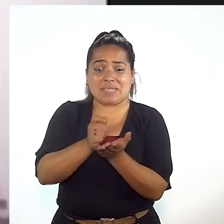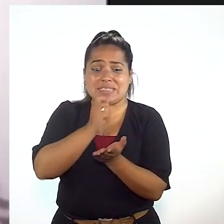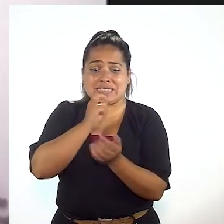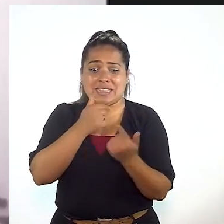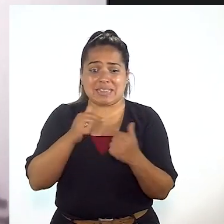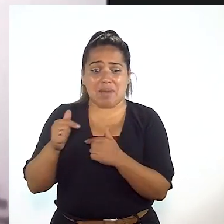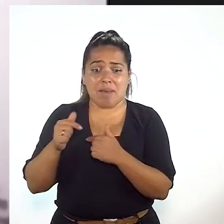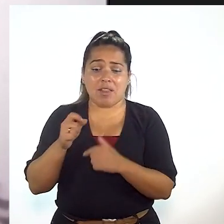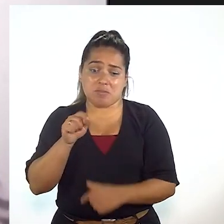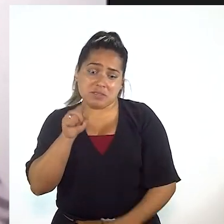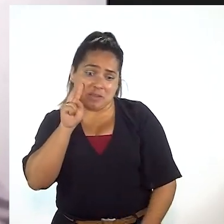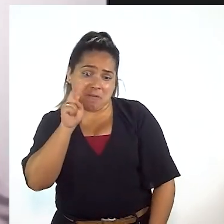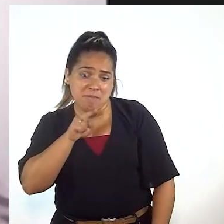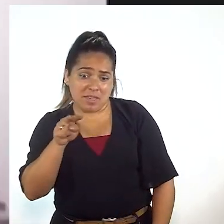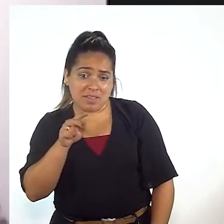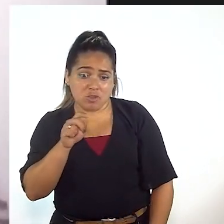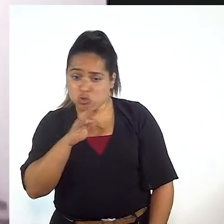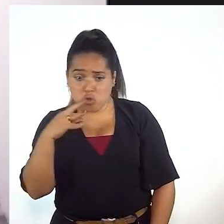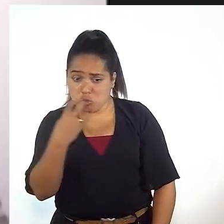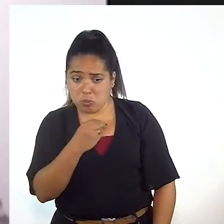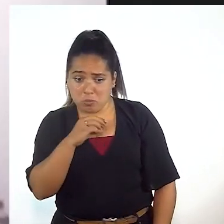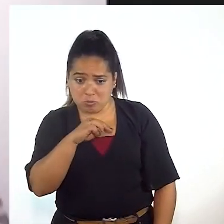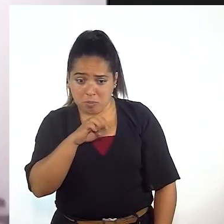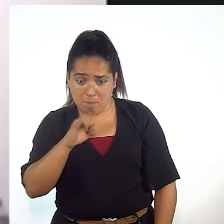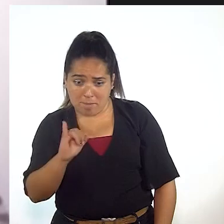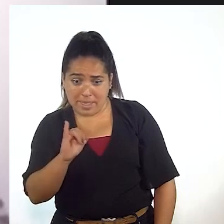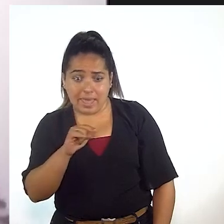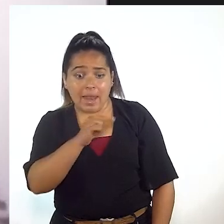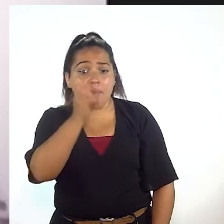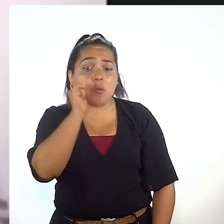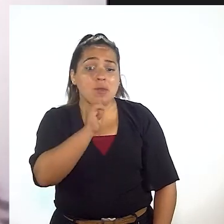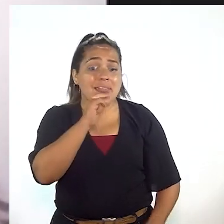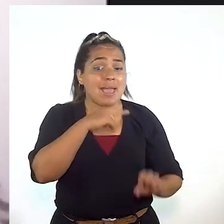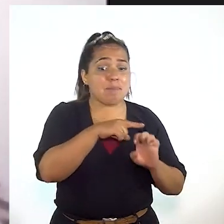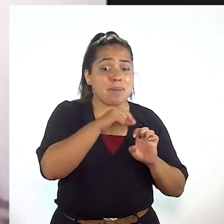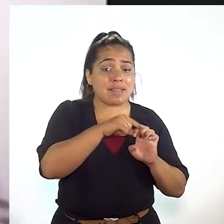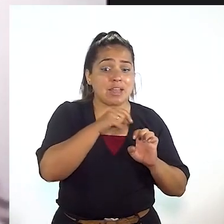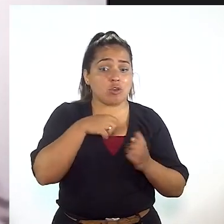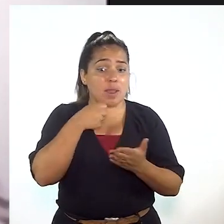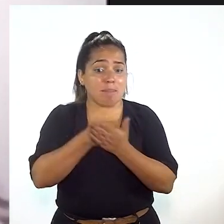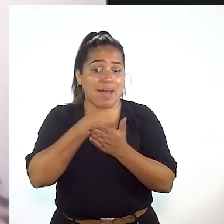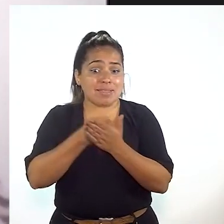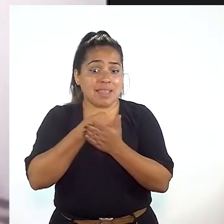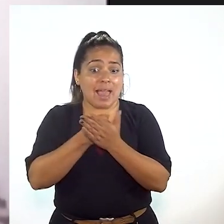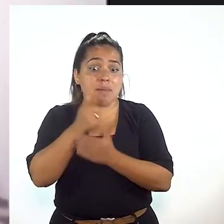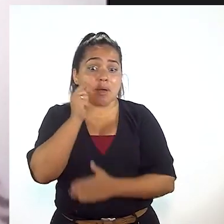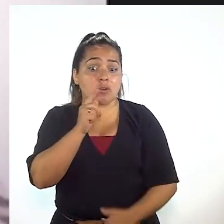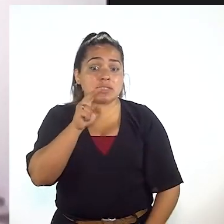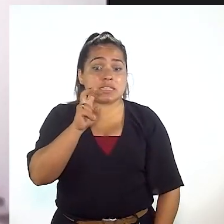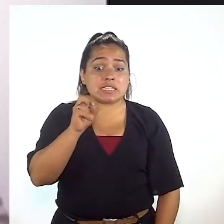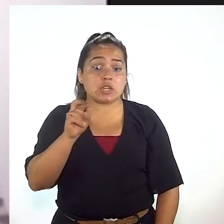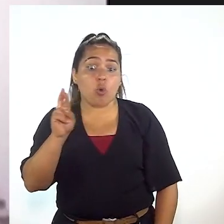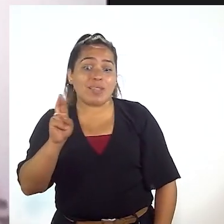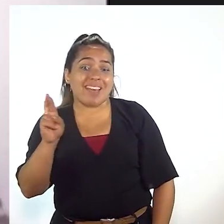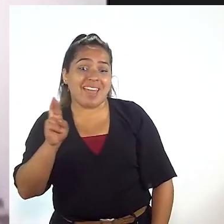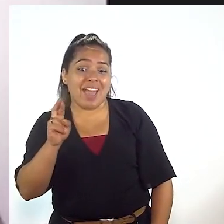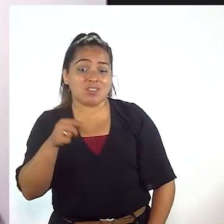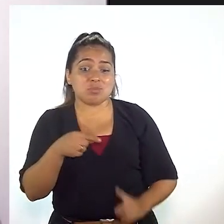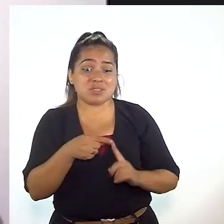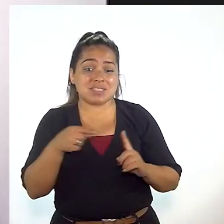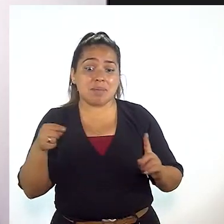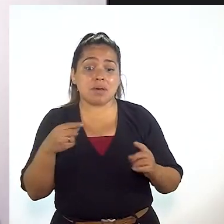mais agora que perderam emprego, não sei o quê. Mas se a gente for pensar, o MEI é 50 e poucos reais por mês, né? Se você for parar para pensar, uma empreendedora que ela